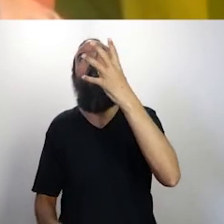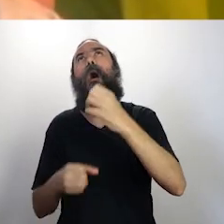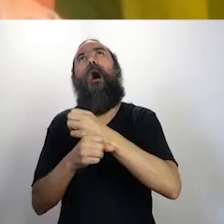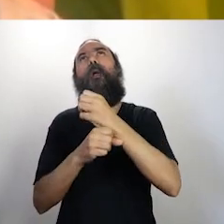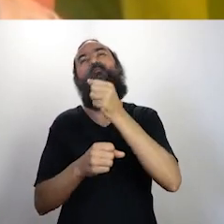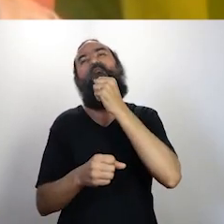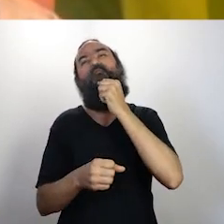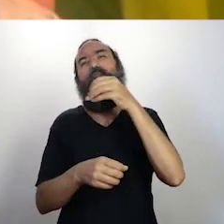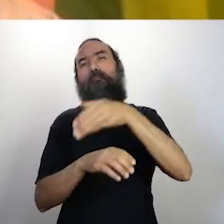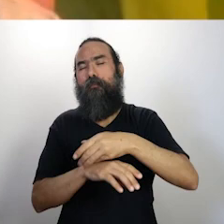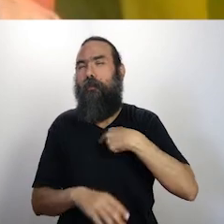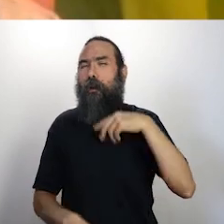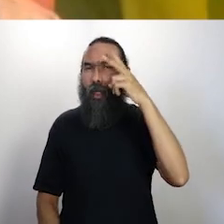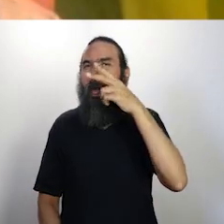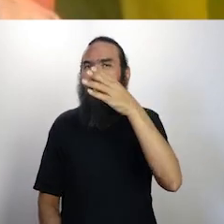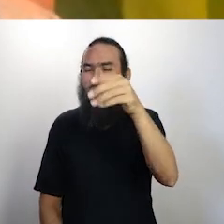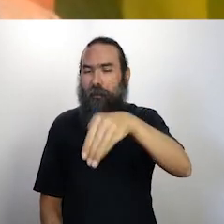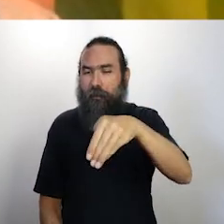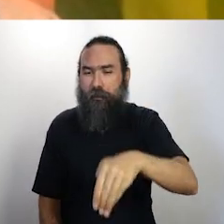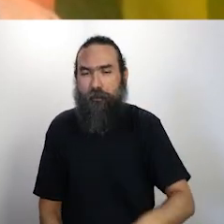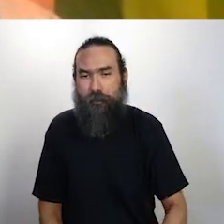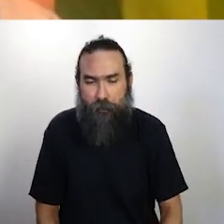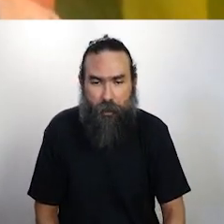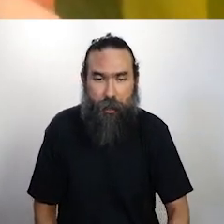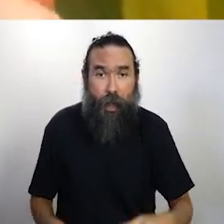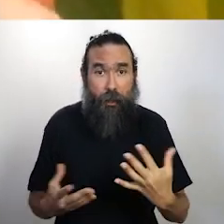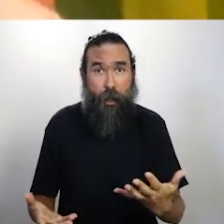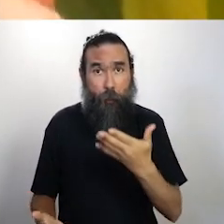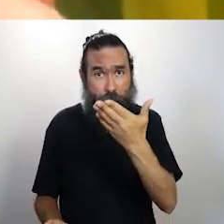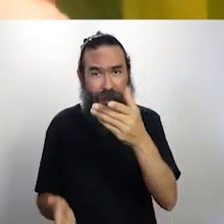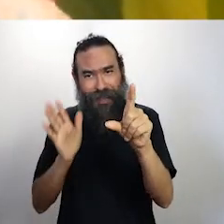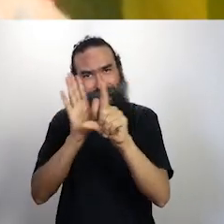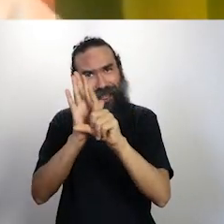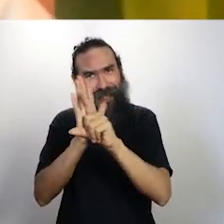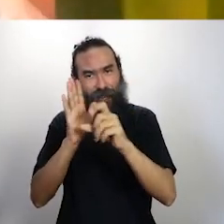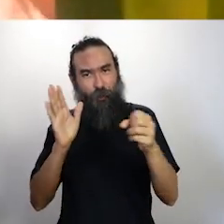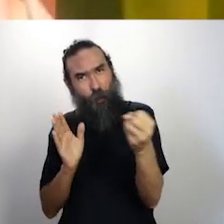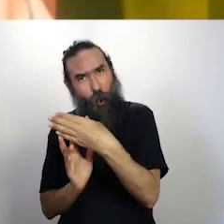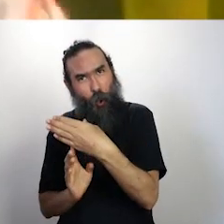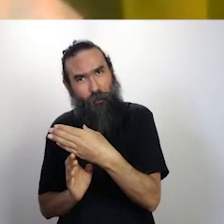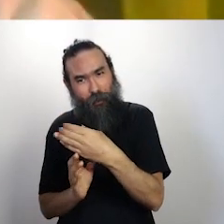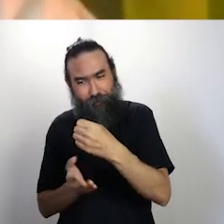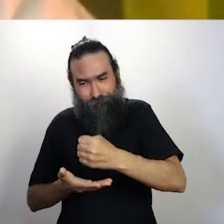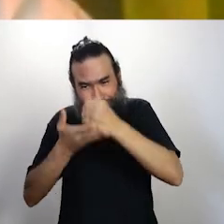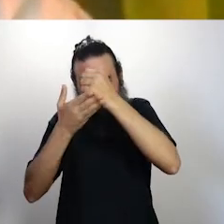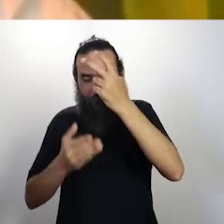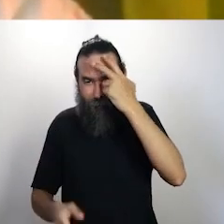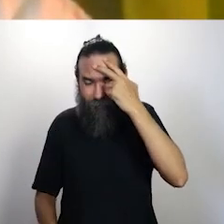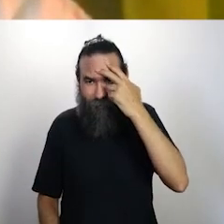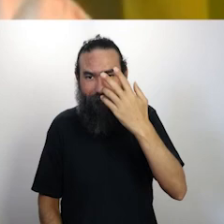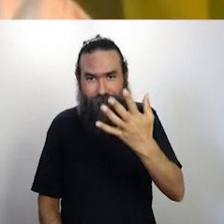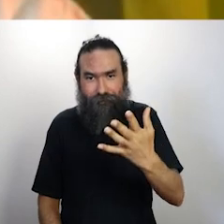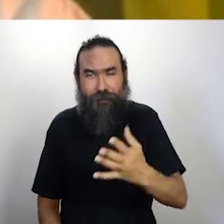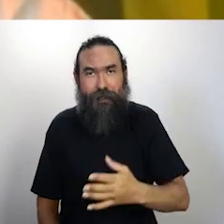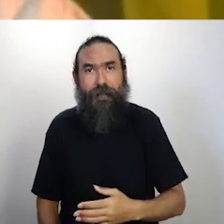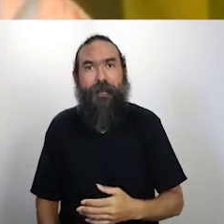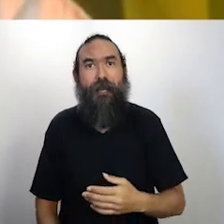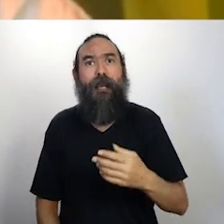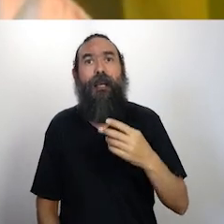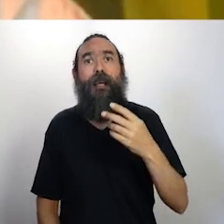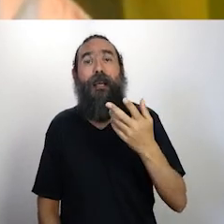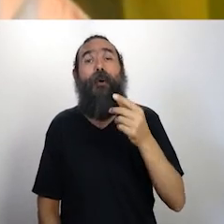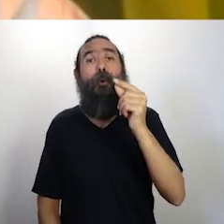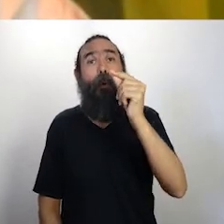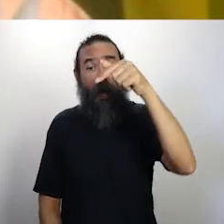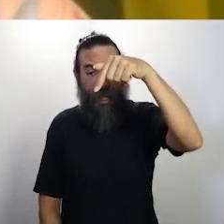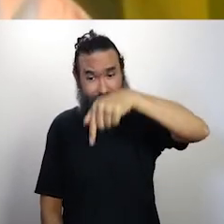que essa lei aí da emergência é como o Allenberg nos lembrou que a Chapada